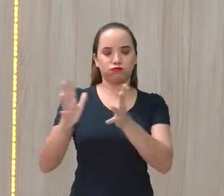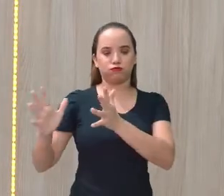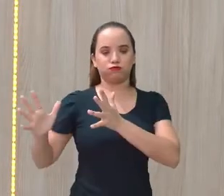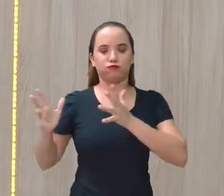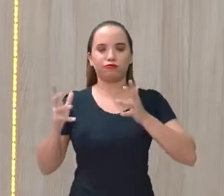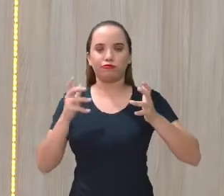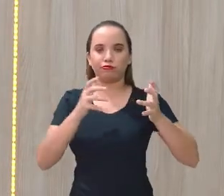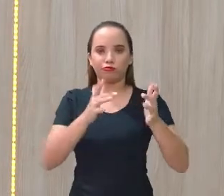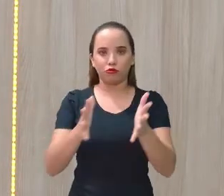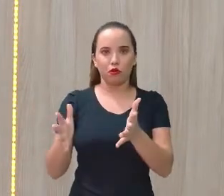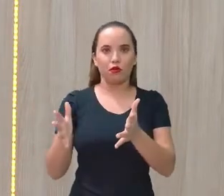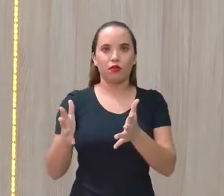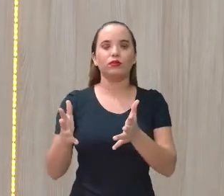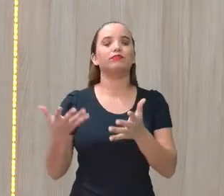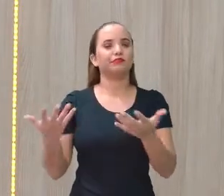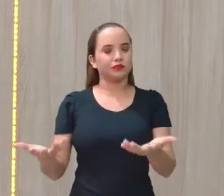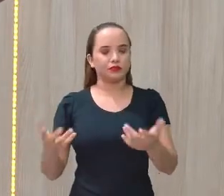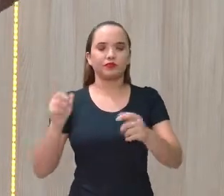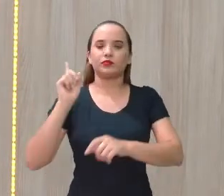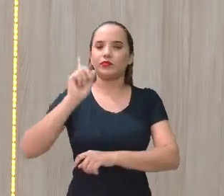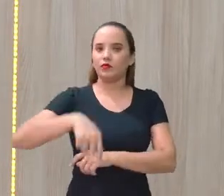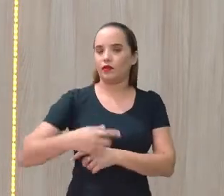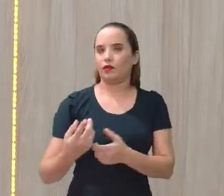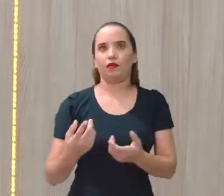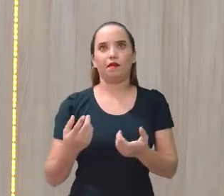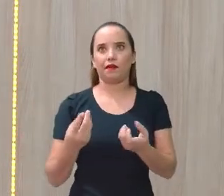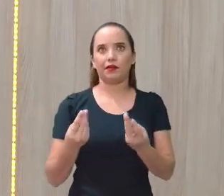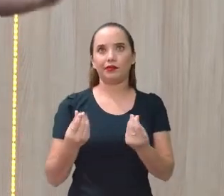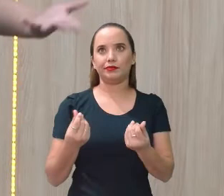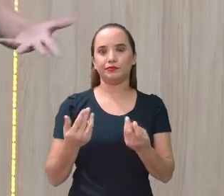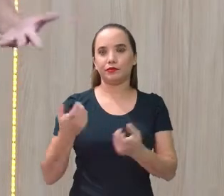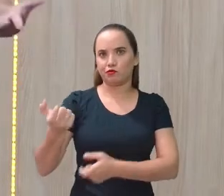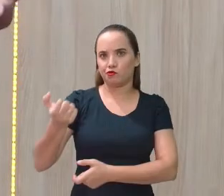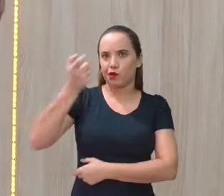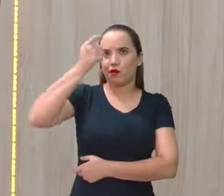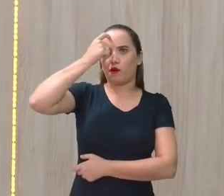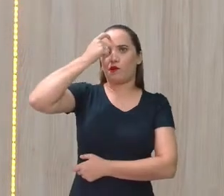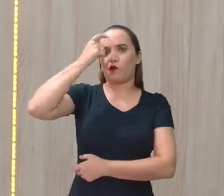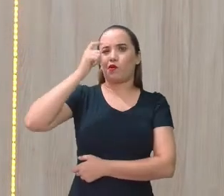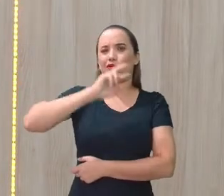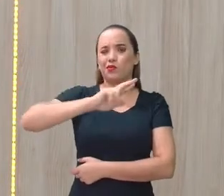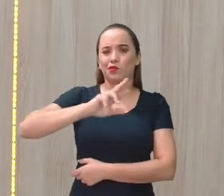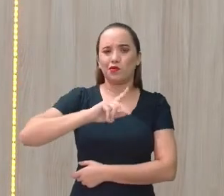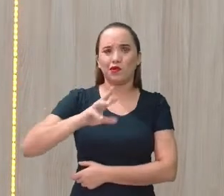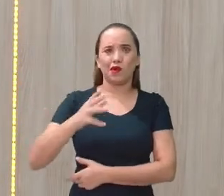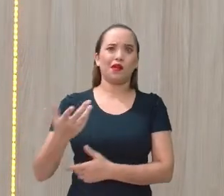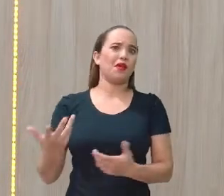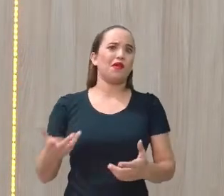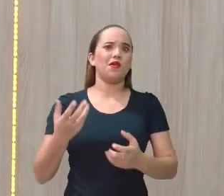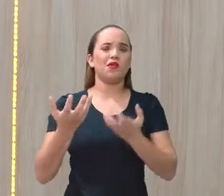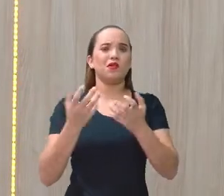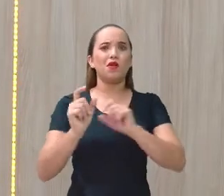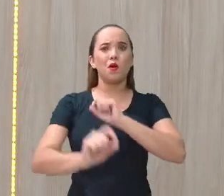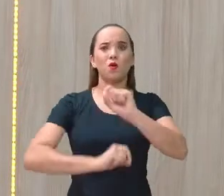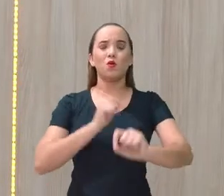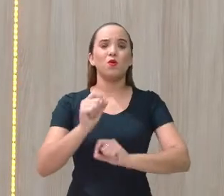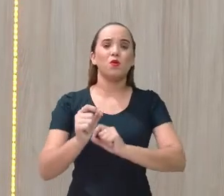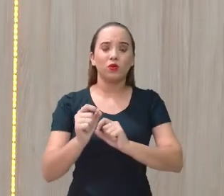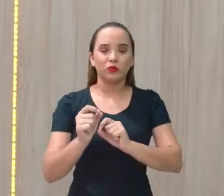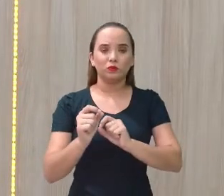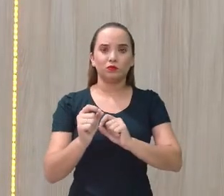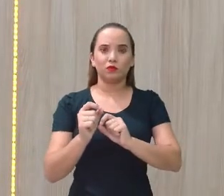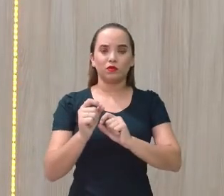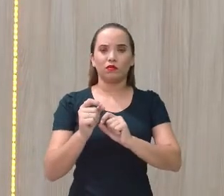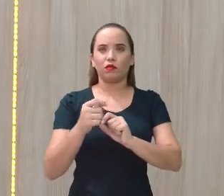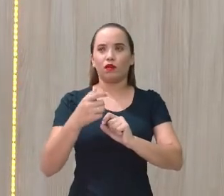oralmente alguma coisa, uma situação no campo da oralidade que requer outras questões